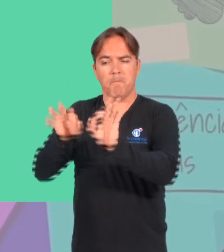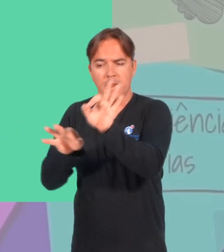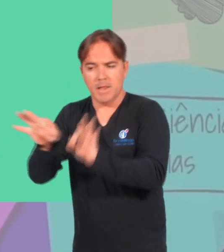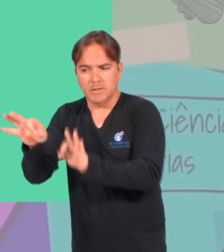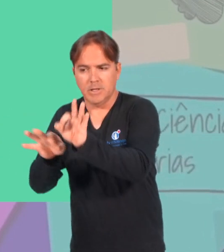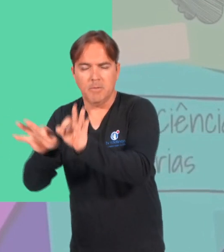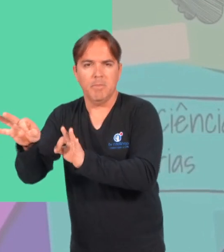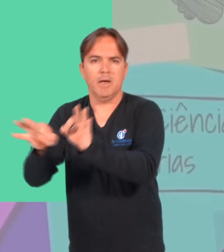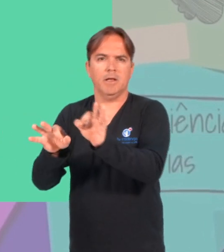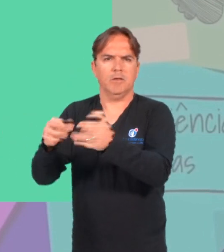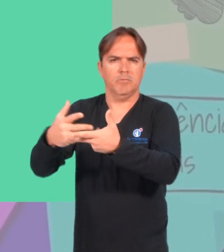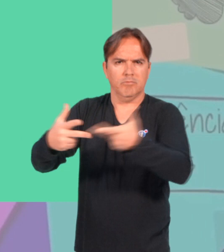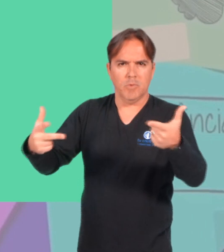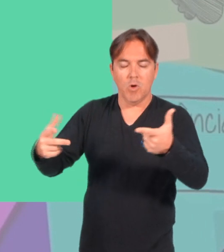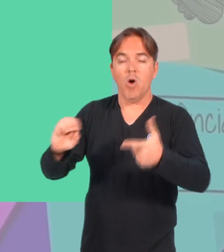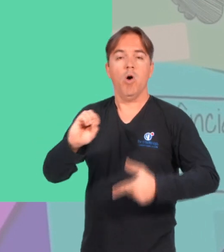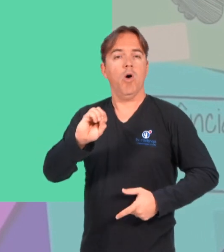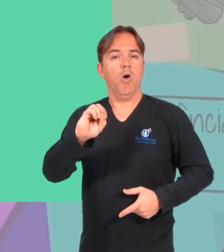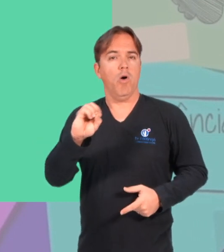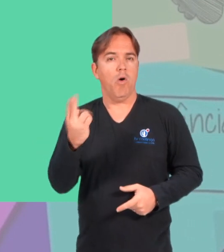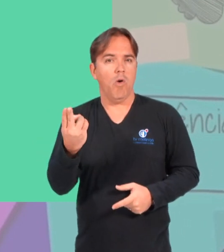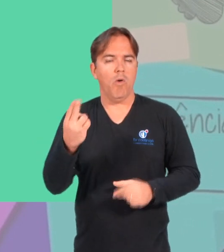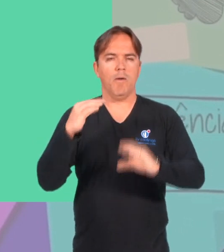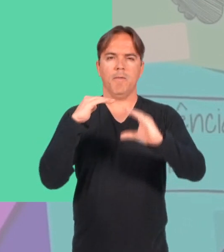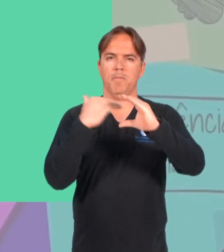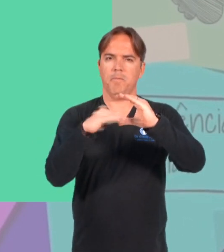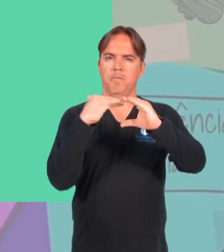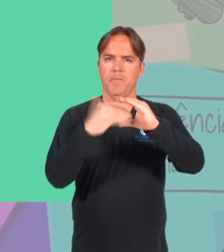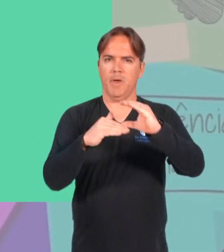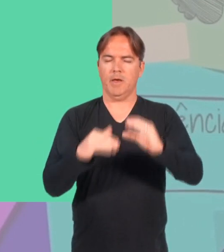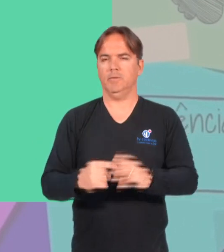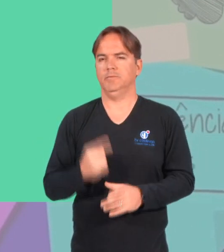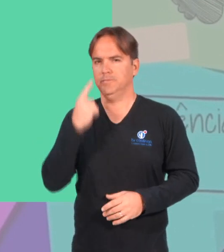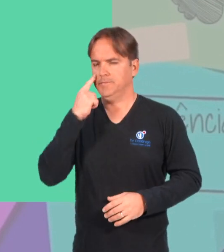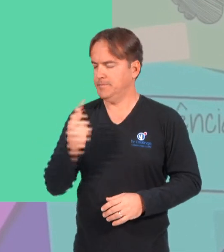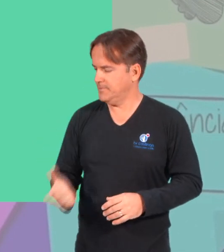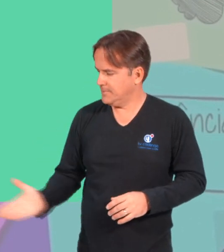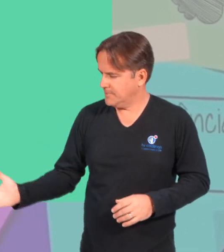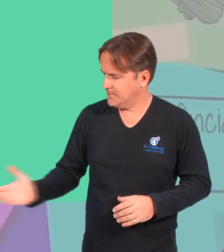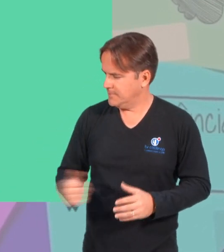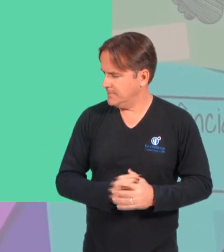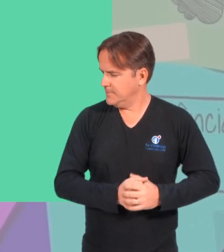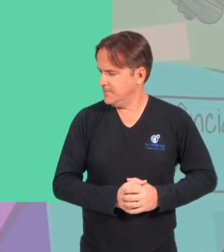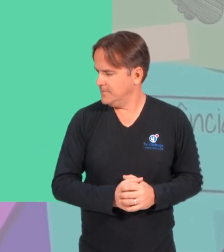e Desenvolvimento Institucional ou pelo e-mail